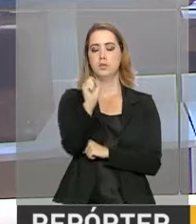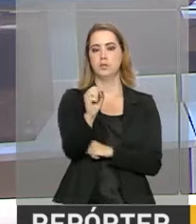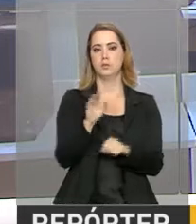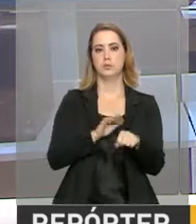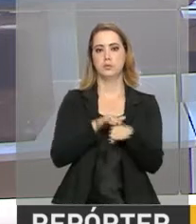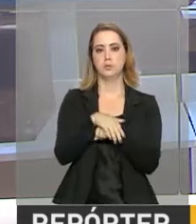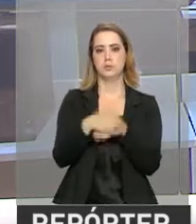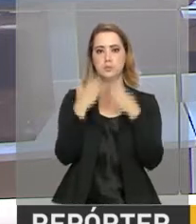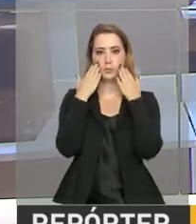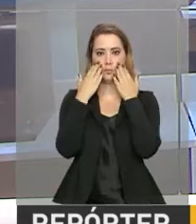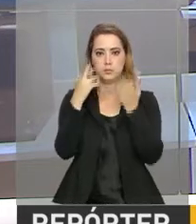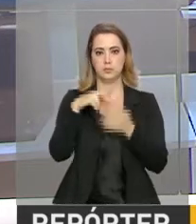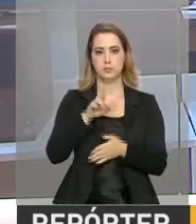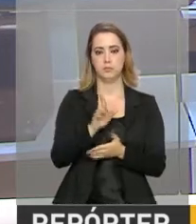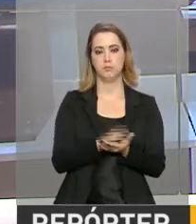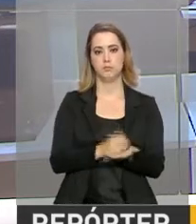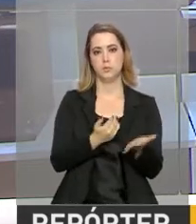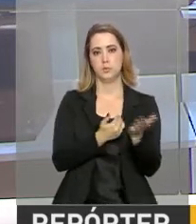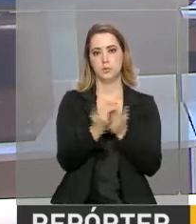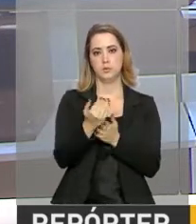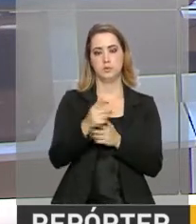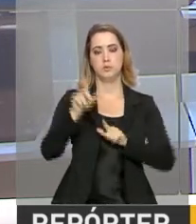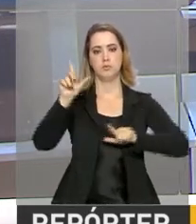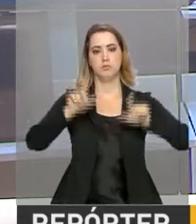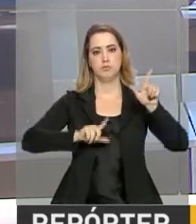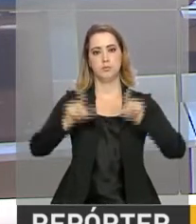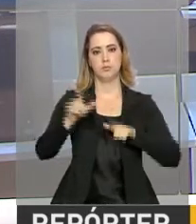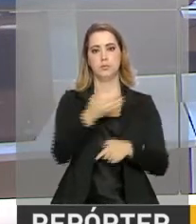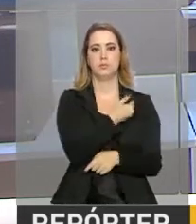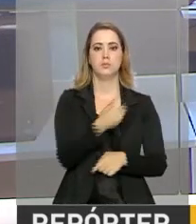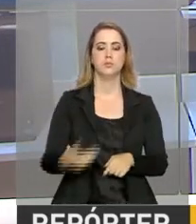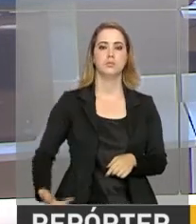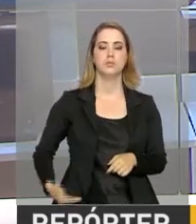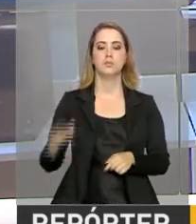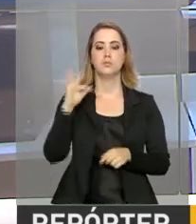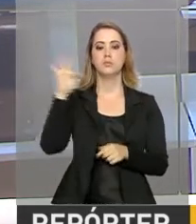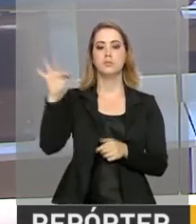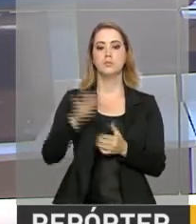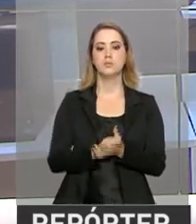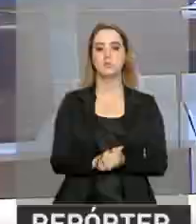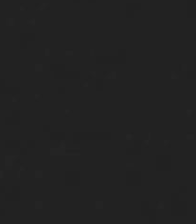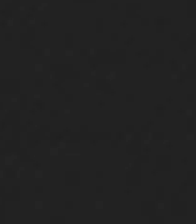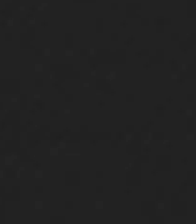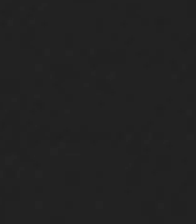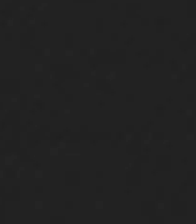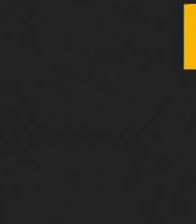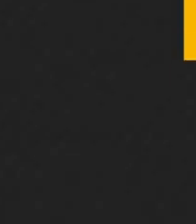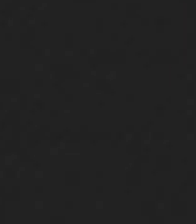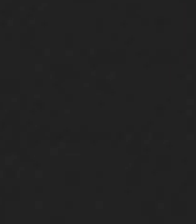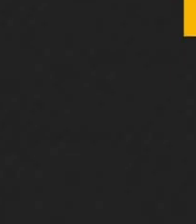na próxima edição do repórter nbr continue com a gente e nbr a tv do governo federal